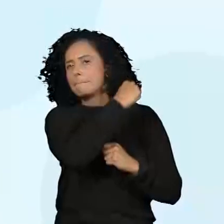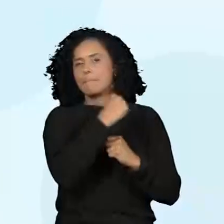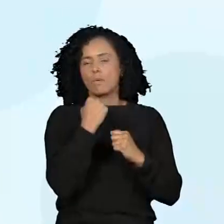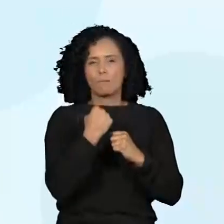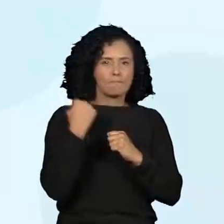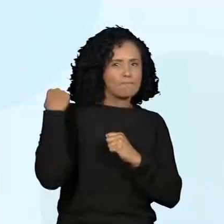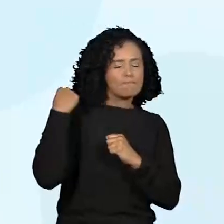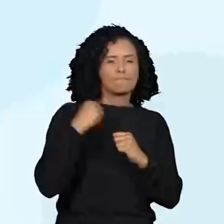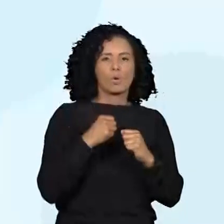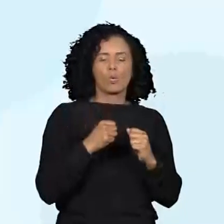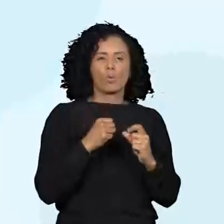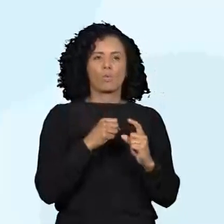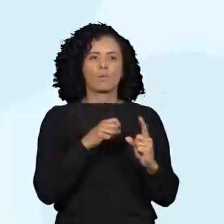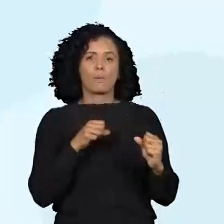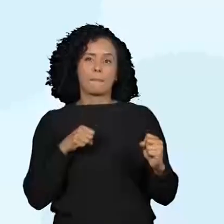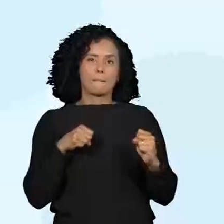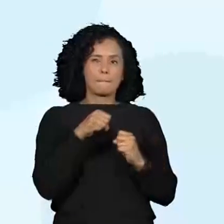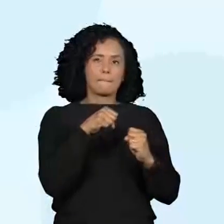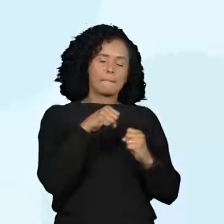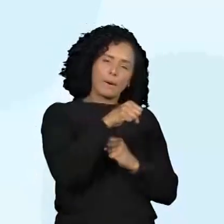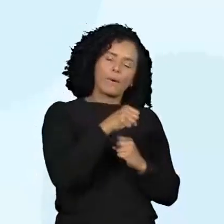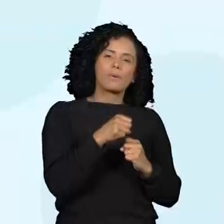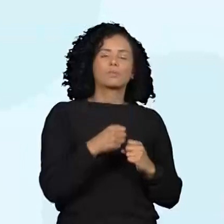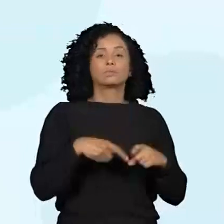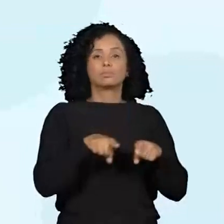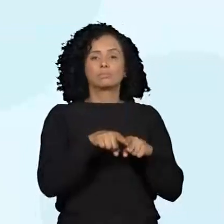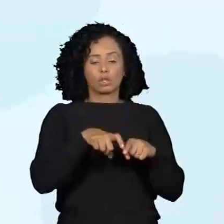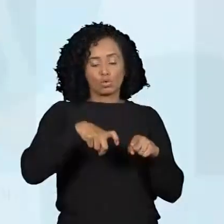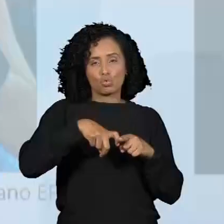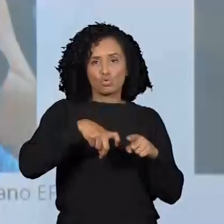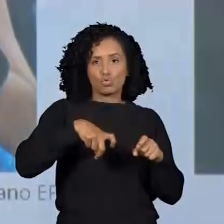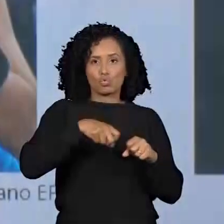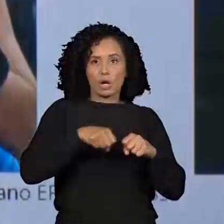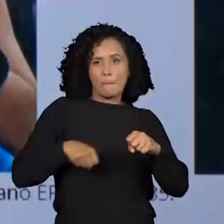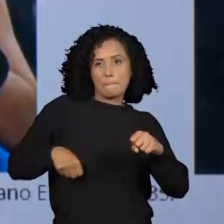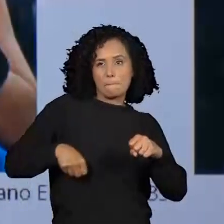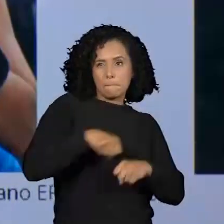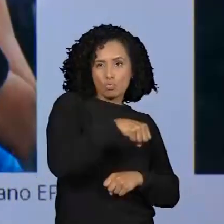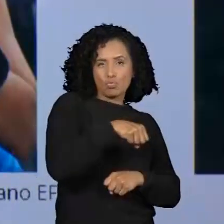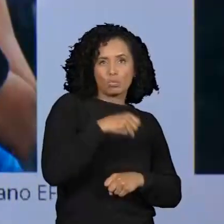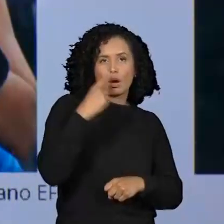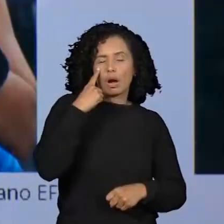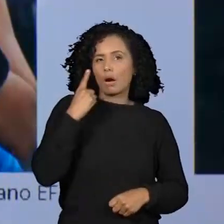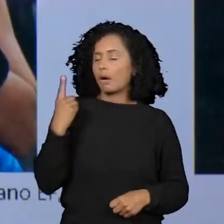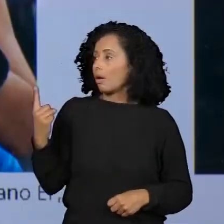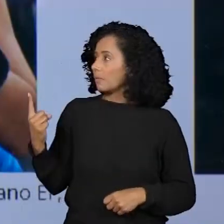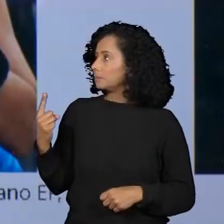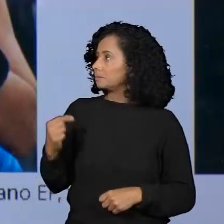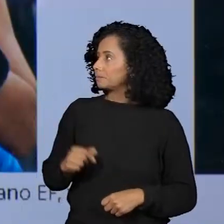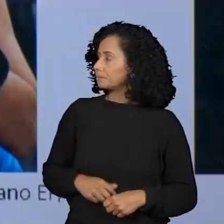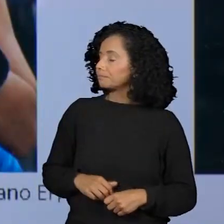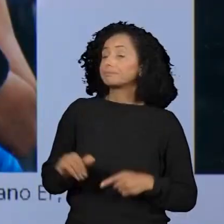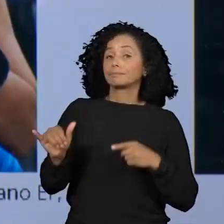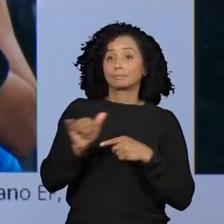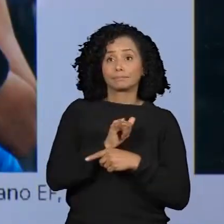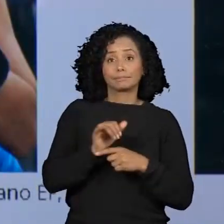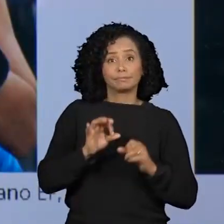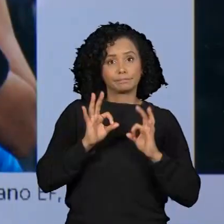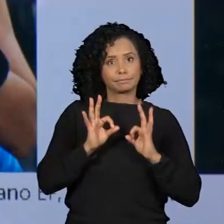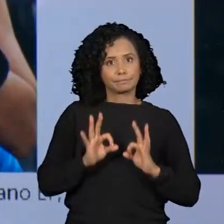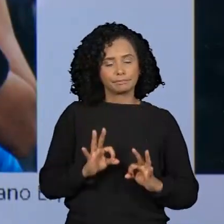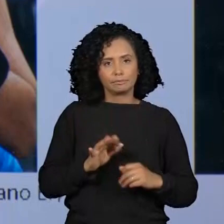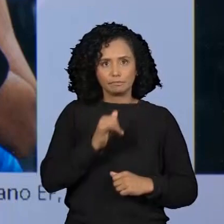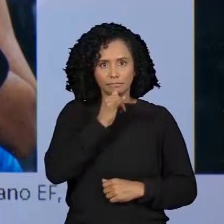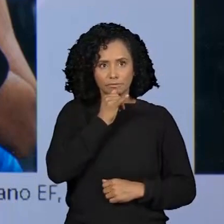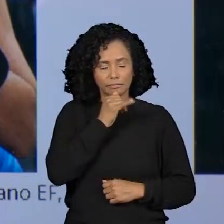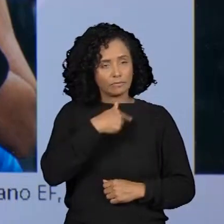socos, joelhadas e procurando não ser atingido pelo adversário. Então, por exemplo, eu preciso te dar